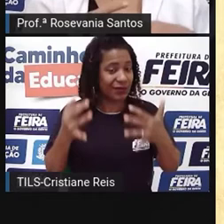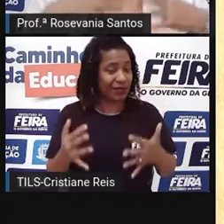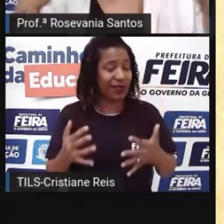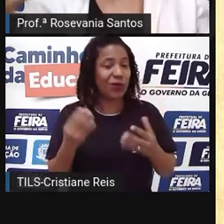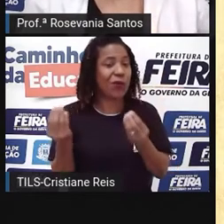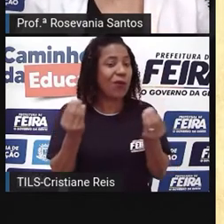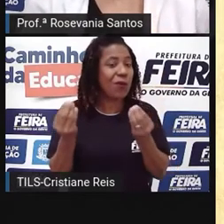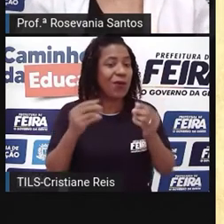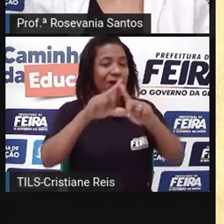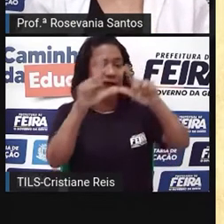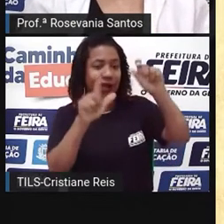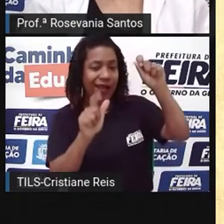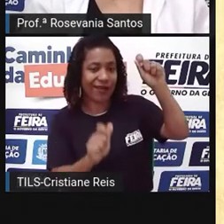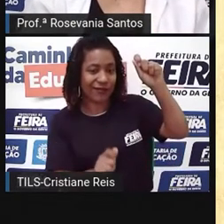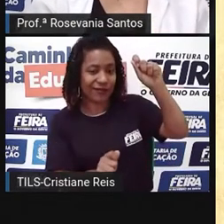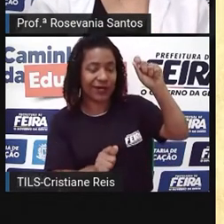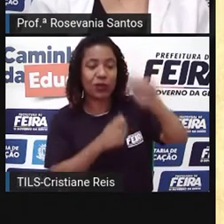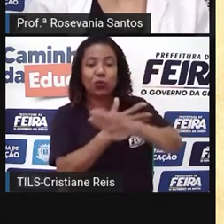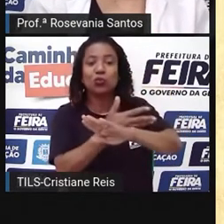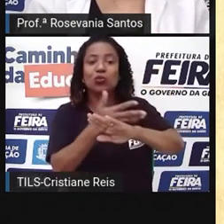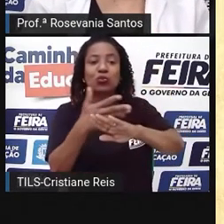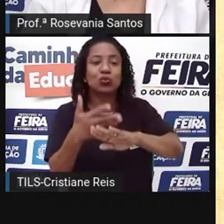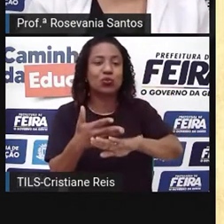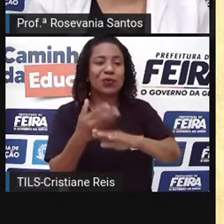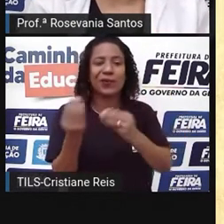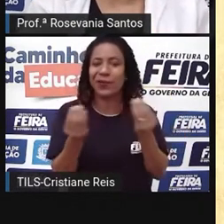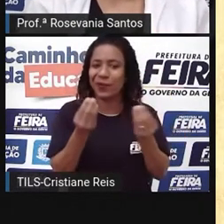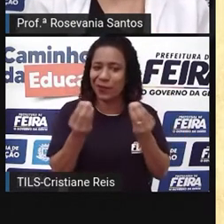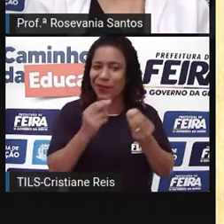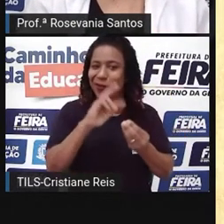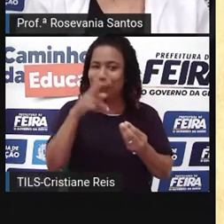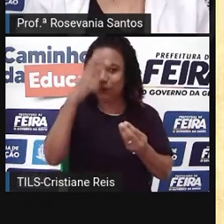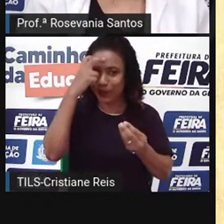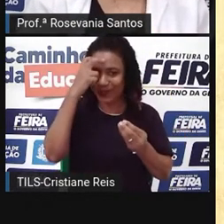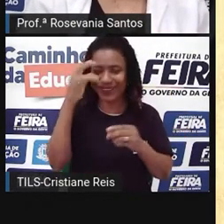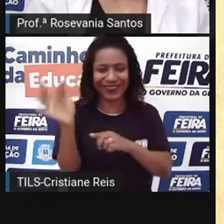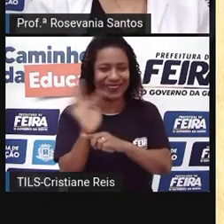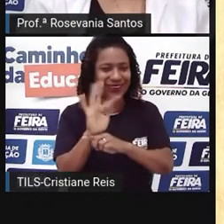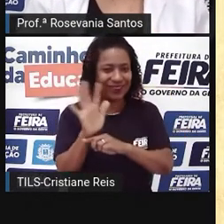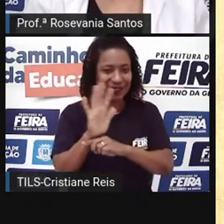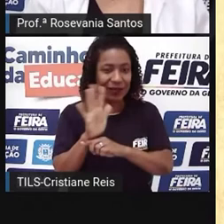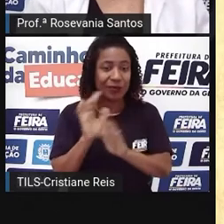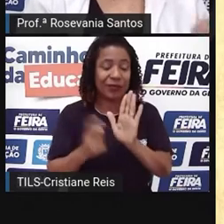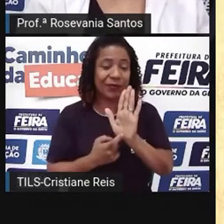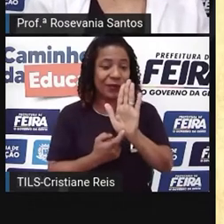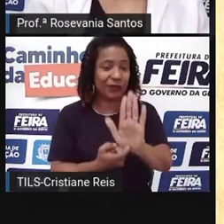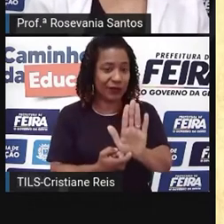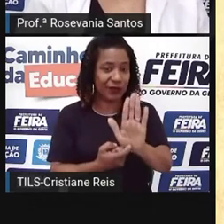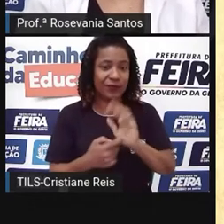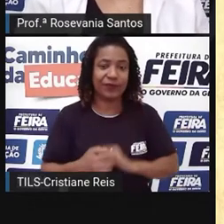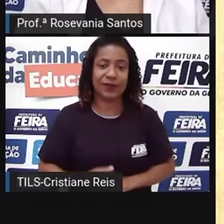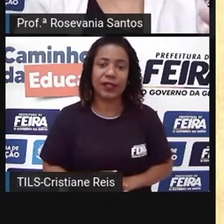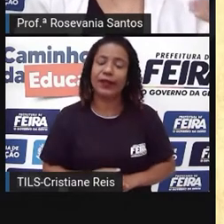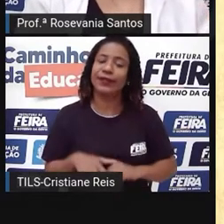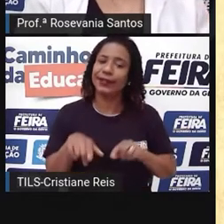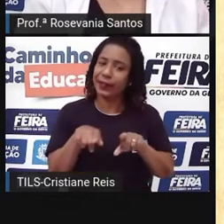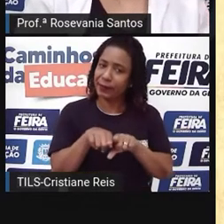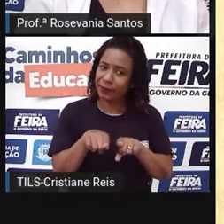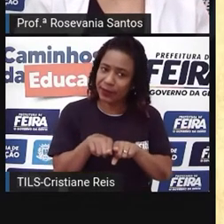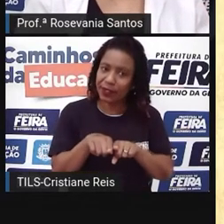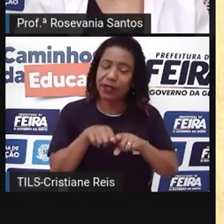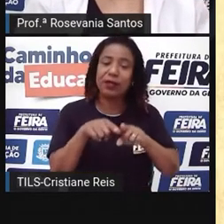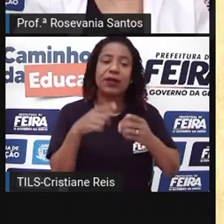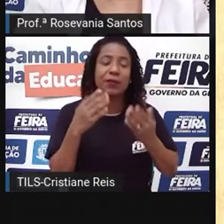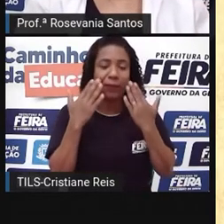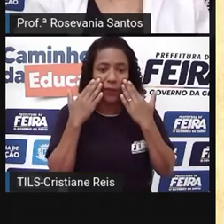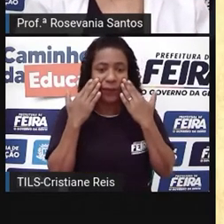costumes, né, da população africana. Então, e também, infelizmente, né, toda a pobreza que esse